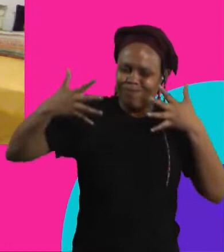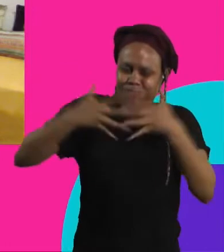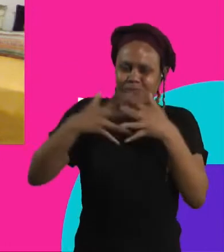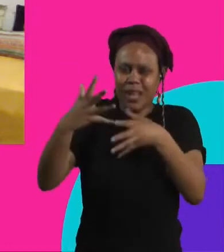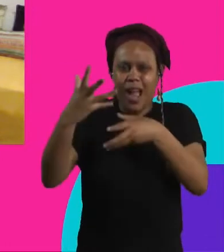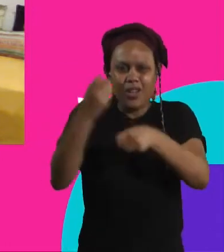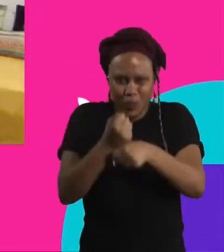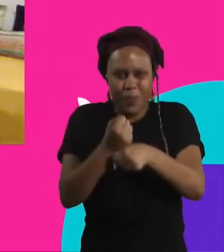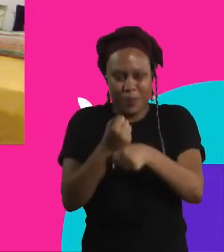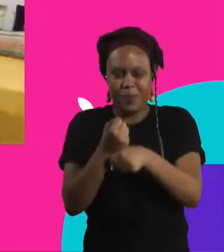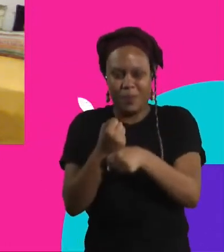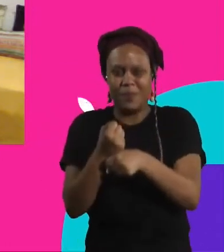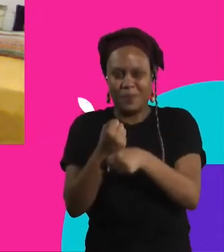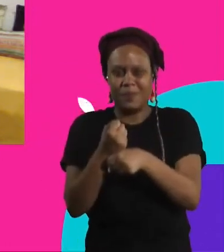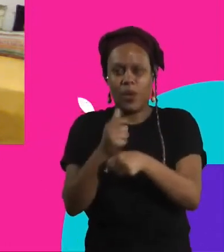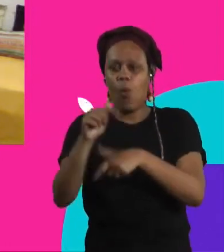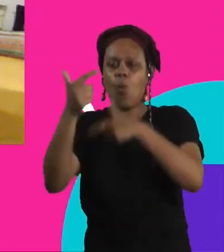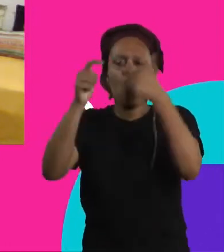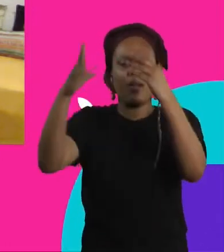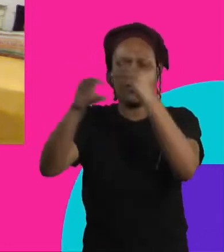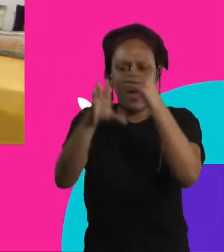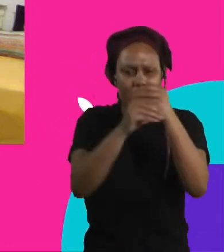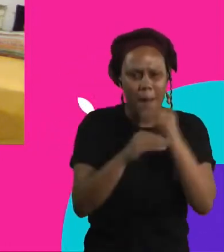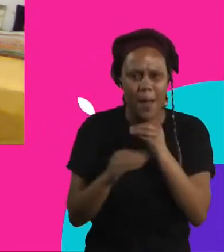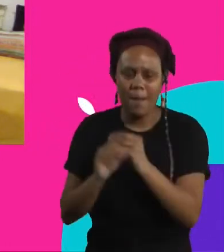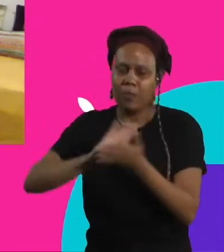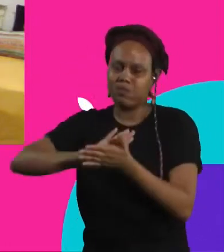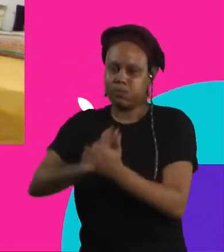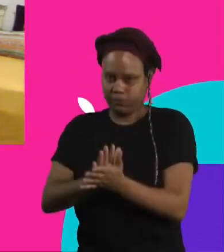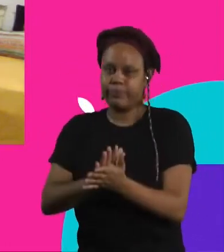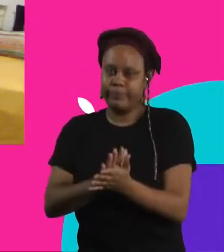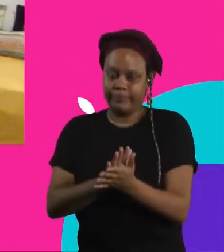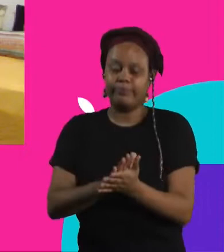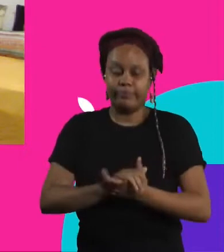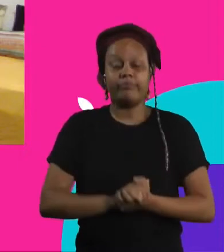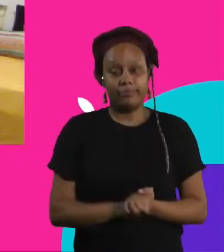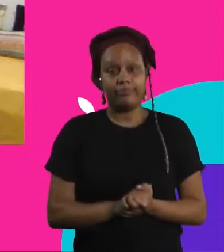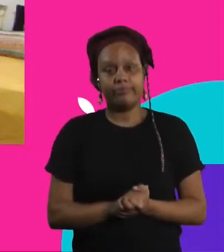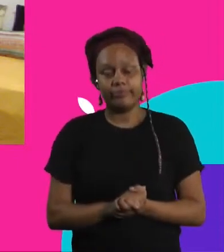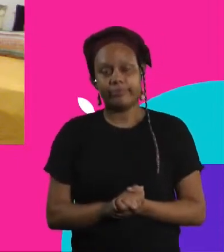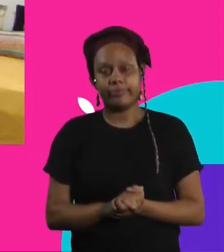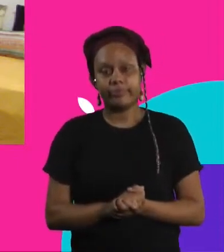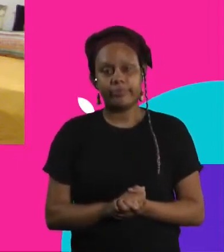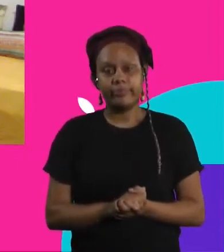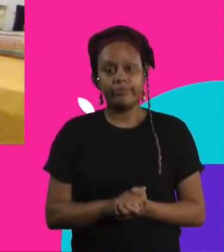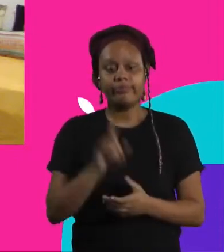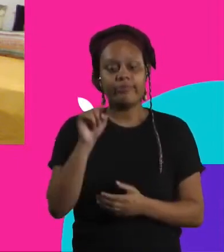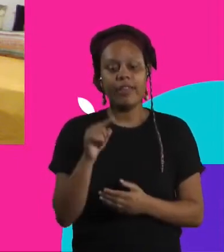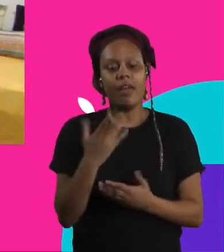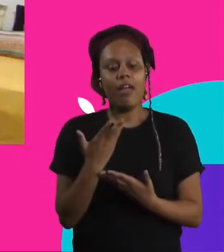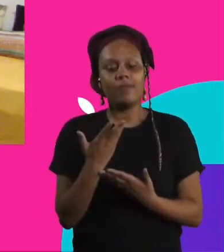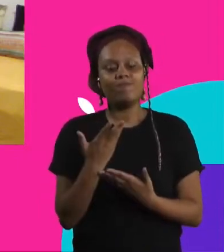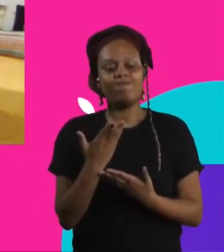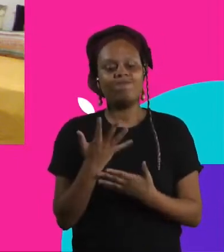soma com outros preconceitos, né? Ela é transversal,